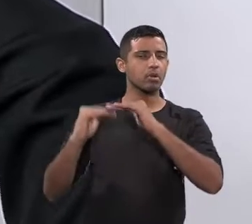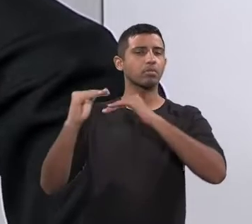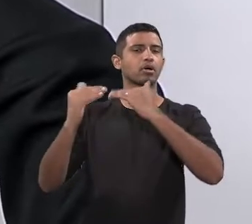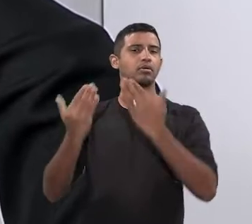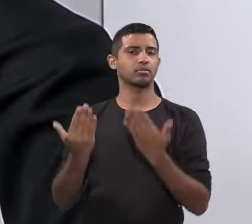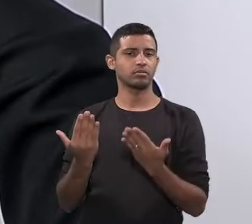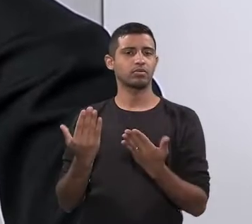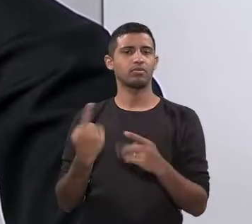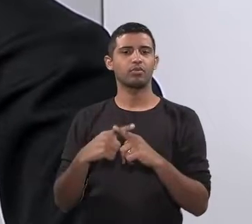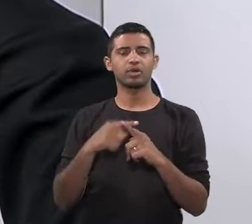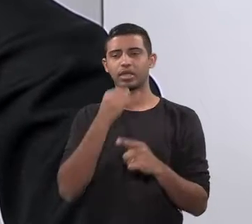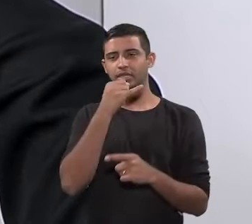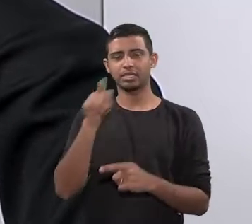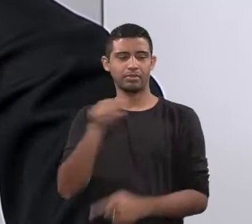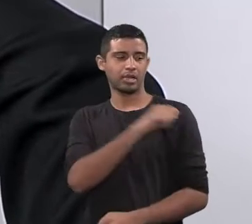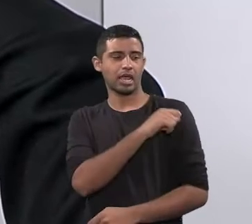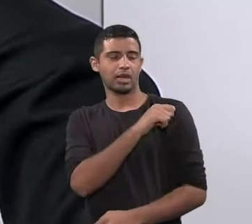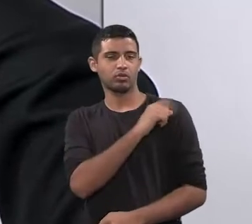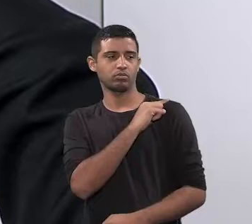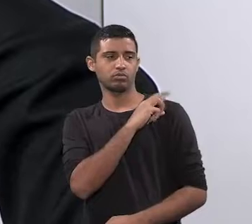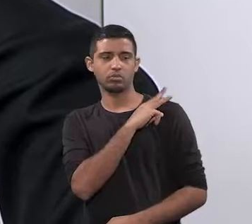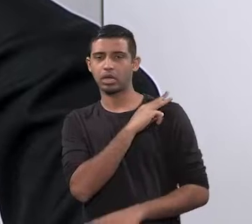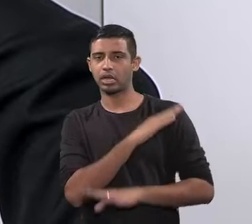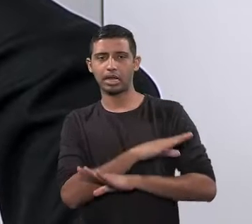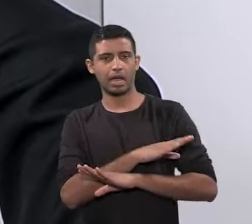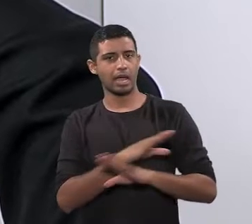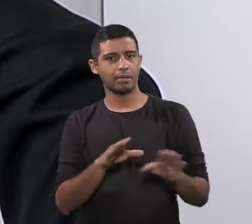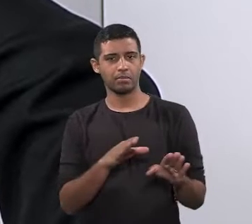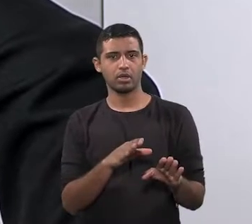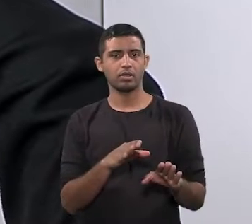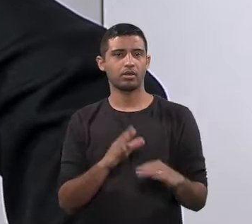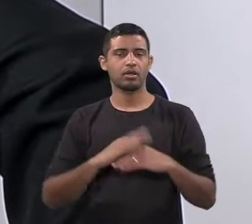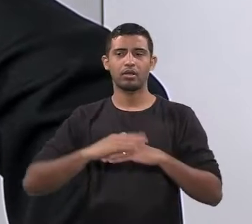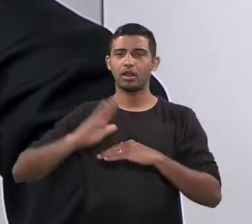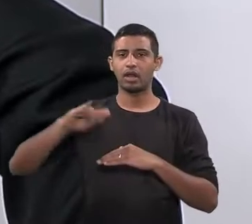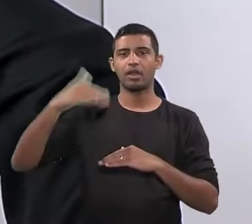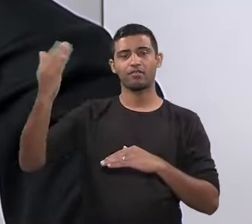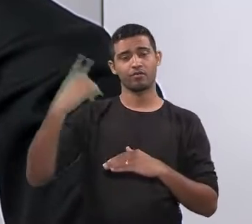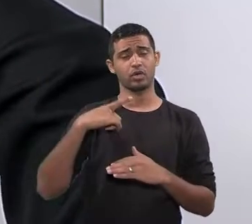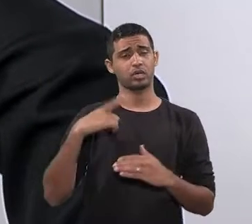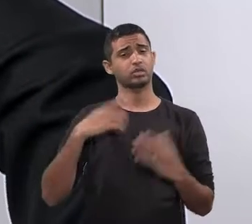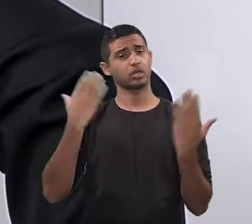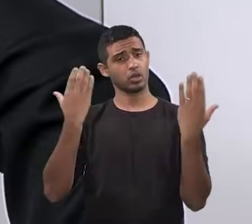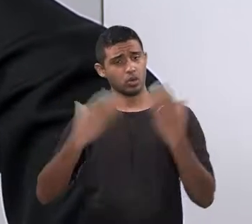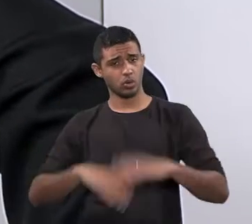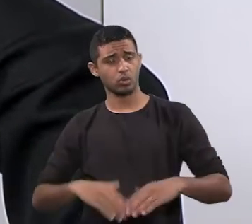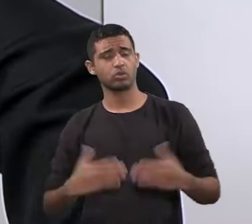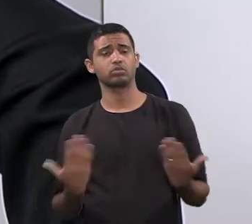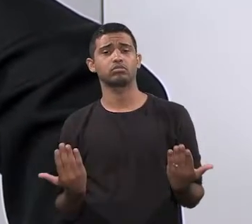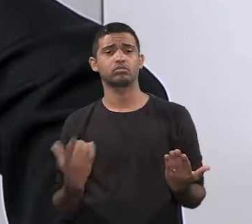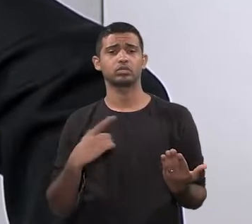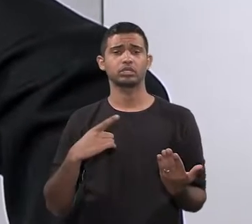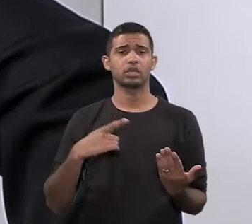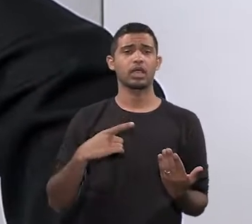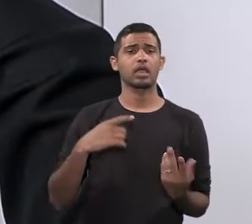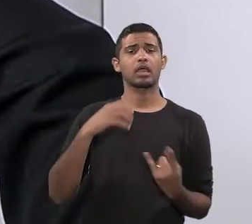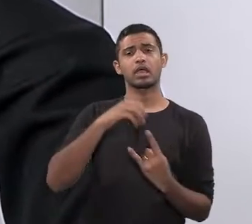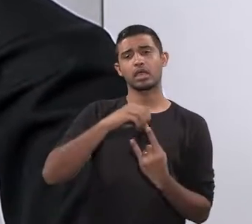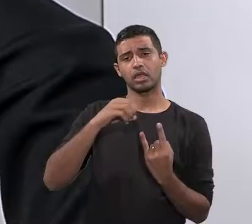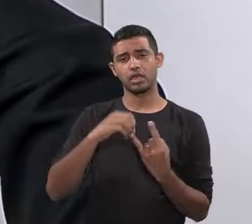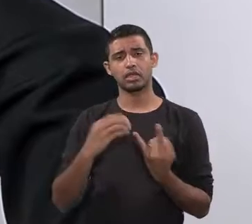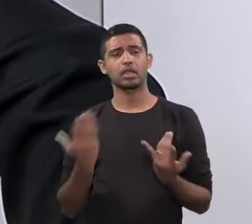quando o aluno chega ao final do ensino médio, ele vai enfrentar os concursos,